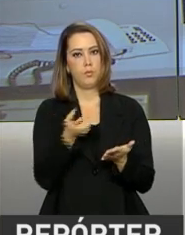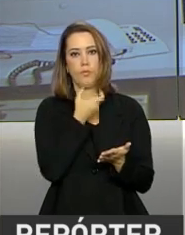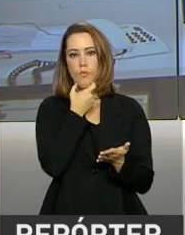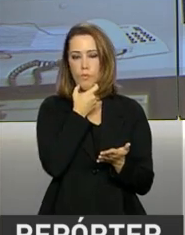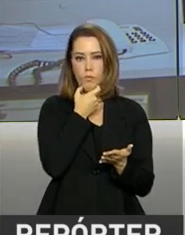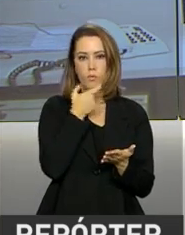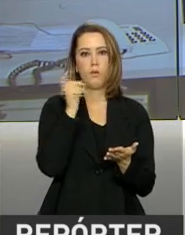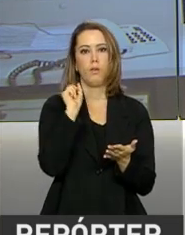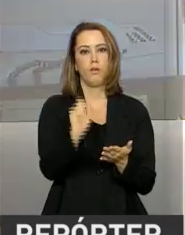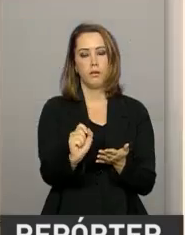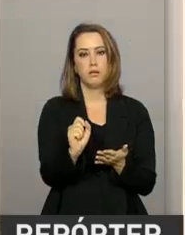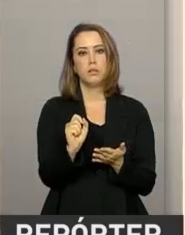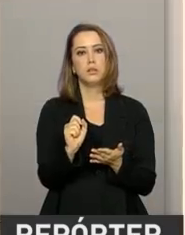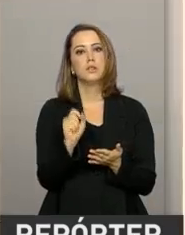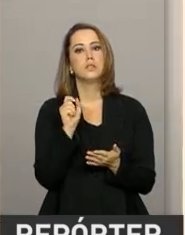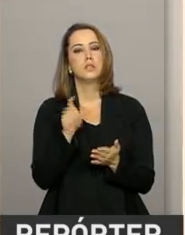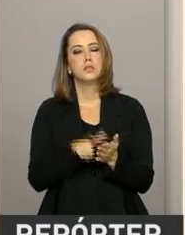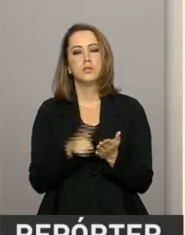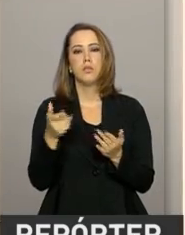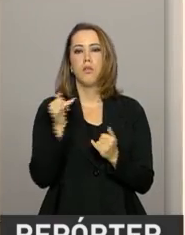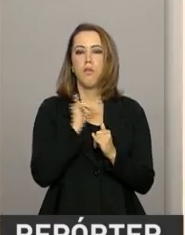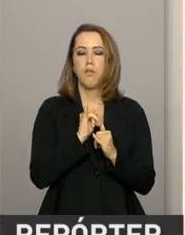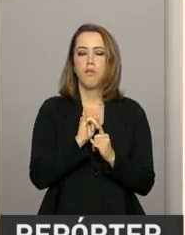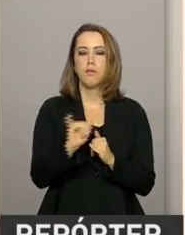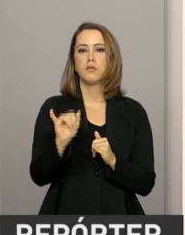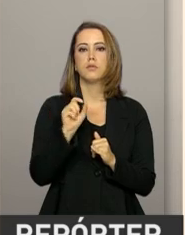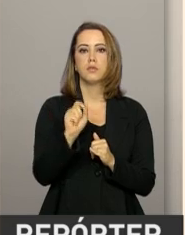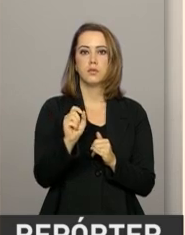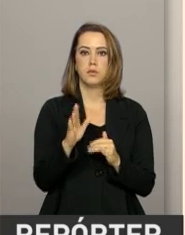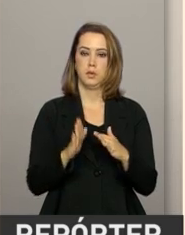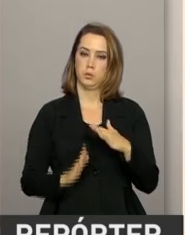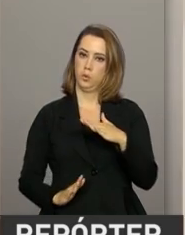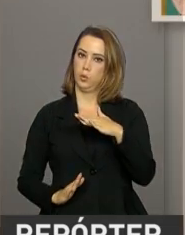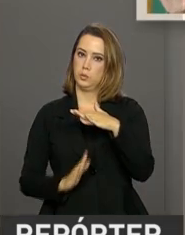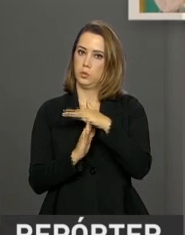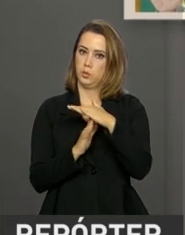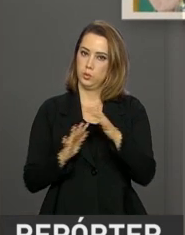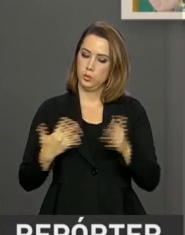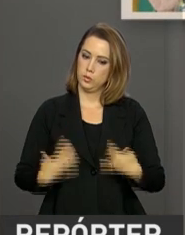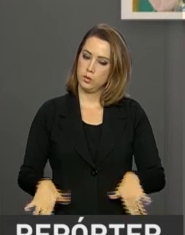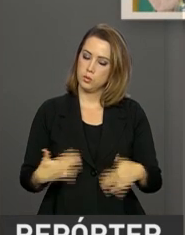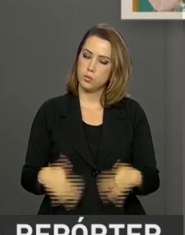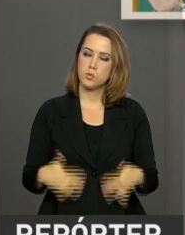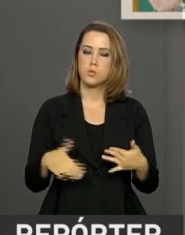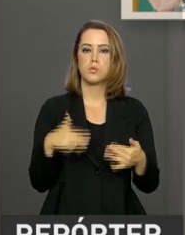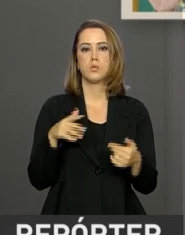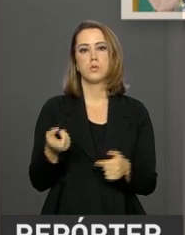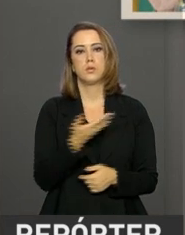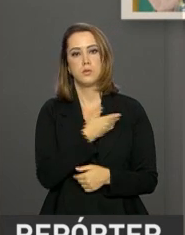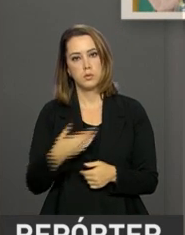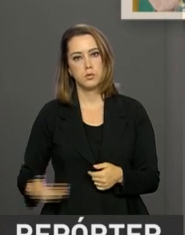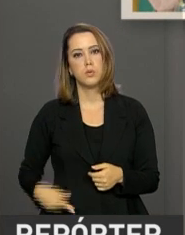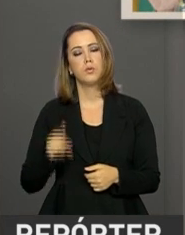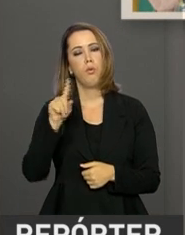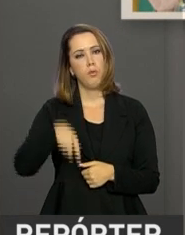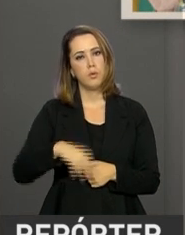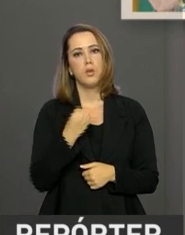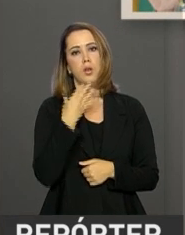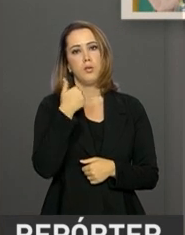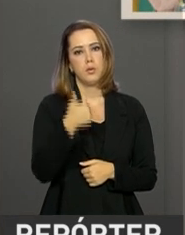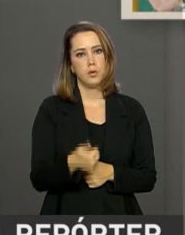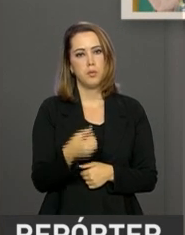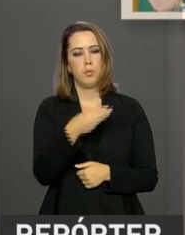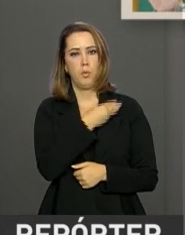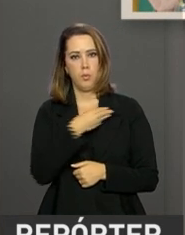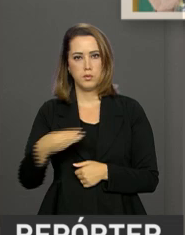Financial times segundo a publicação a proposta que congela o aumento dos gastos públicos é positiva o ministro da